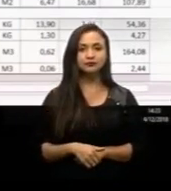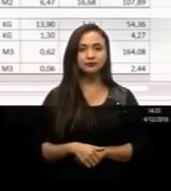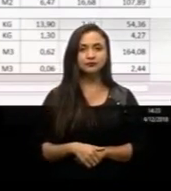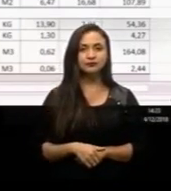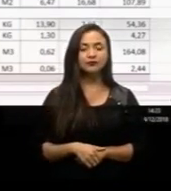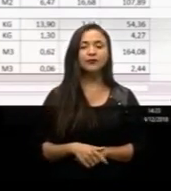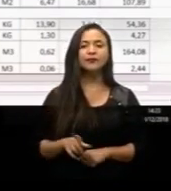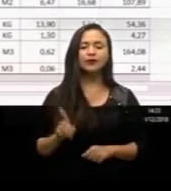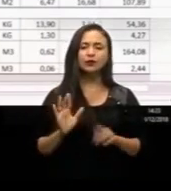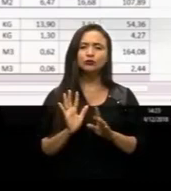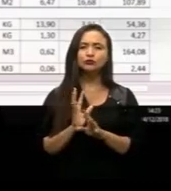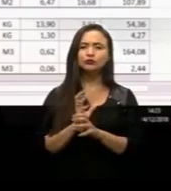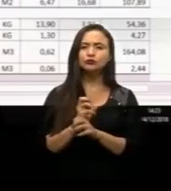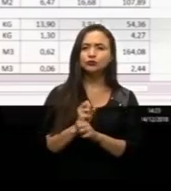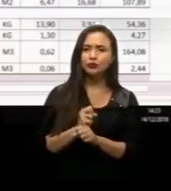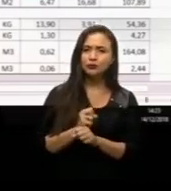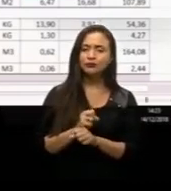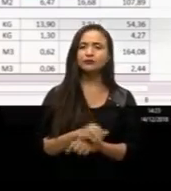Isso aqui somado,